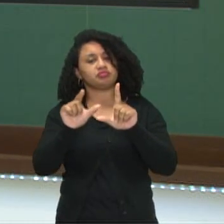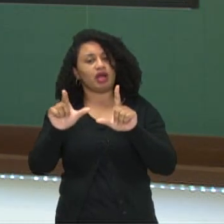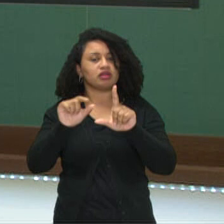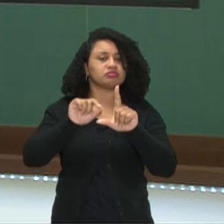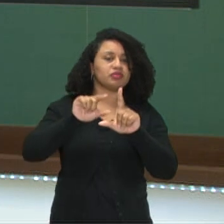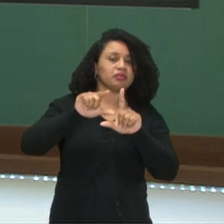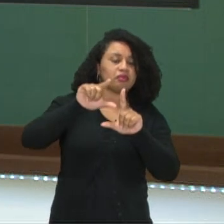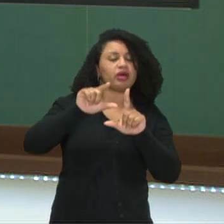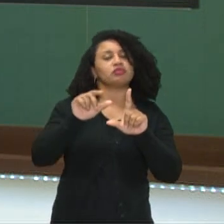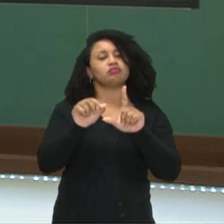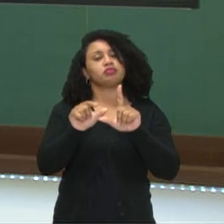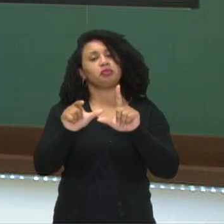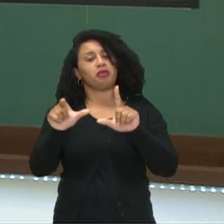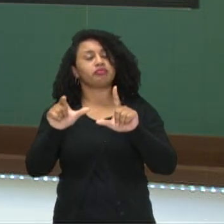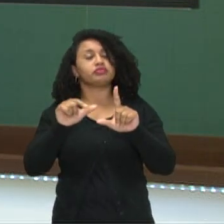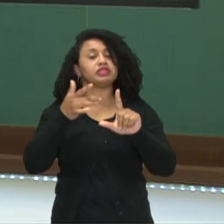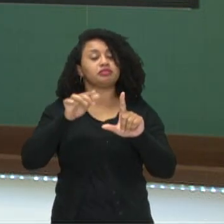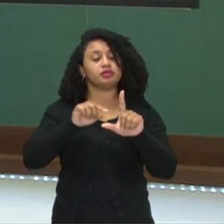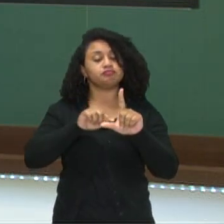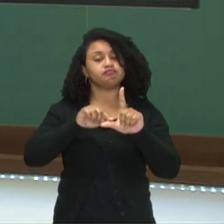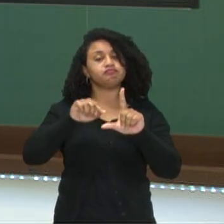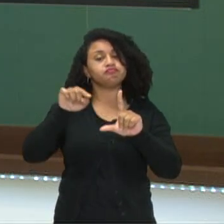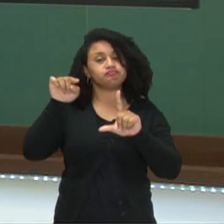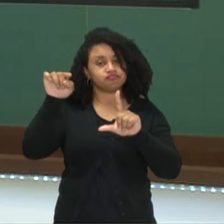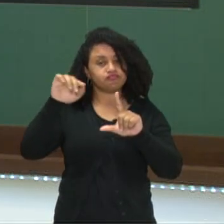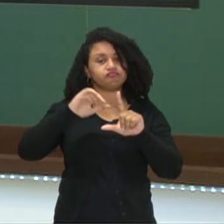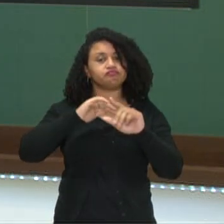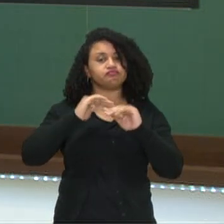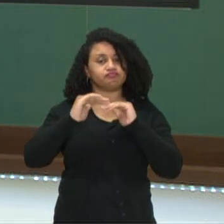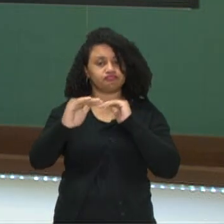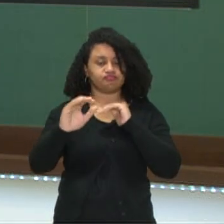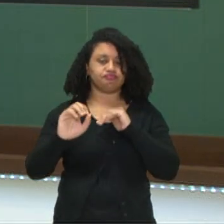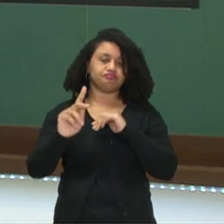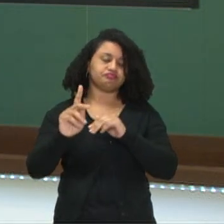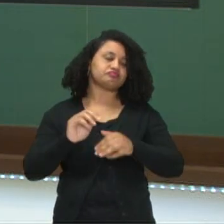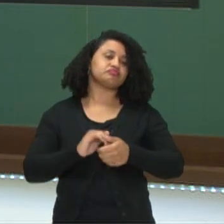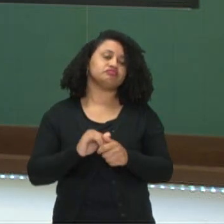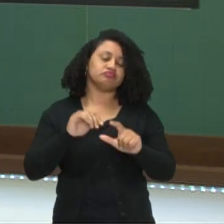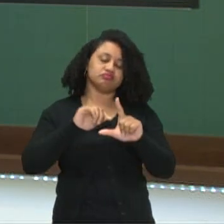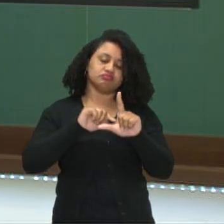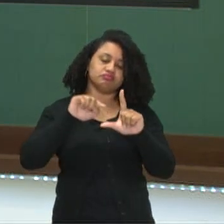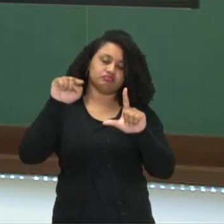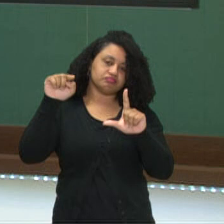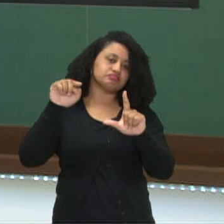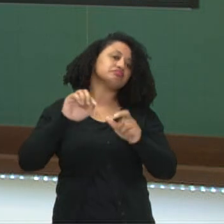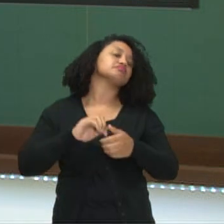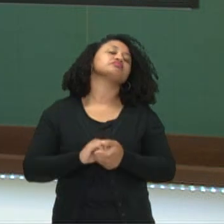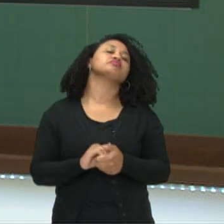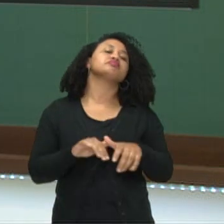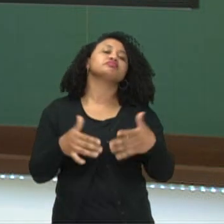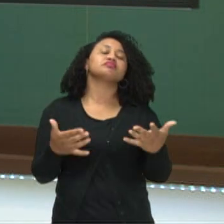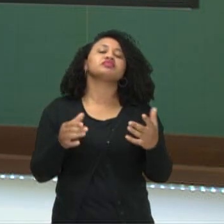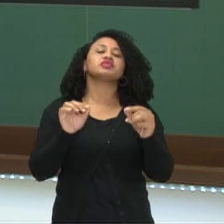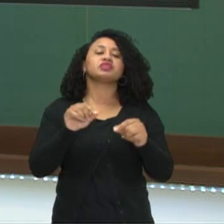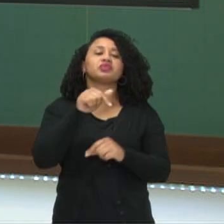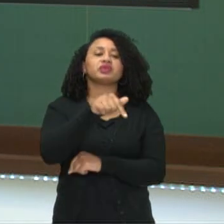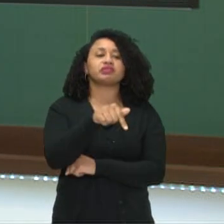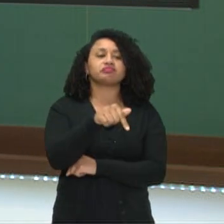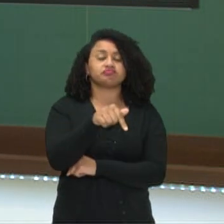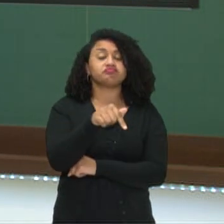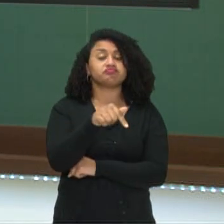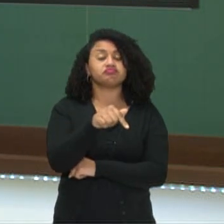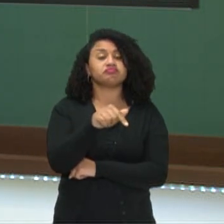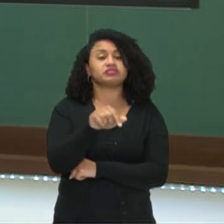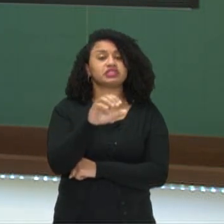3 vezes, a tensão aumenta 3 vezes. Então, é constante, ok? A capacitância não muda. Então, a razão carga